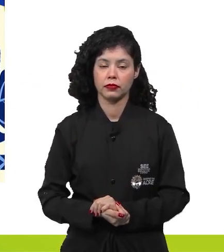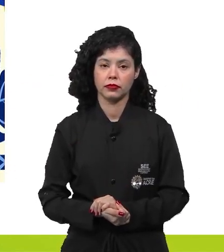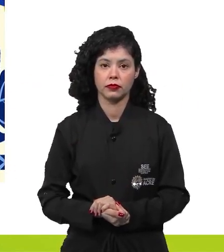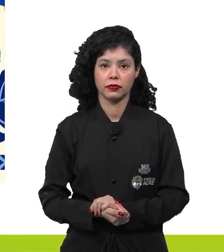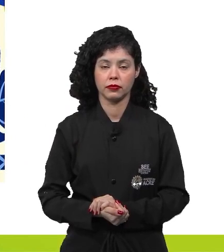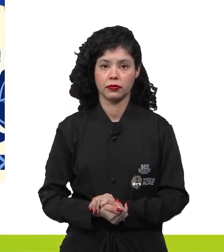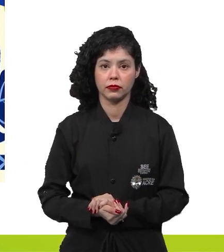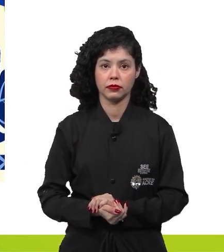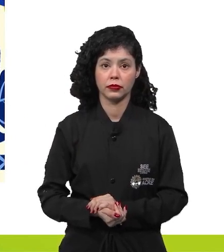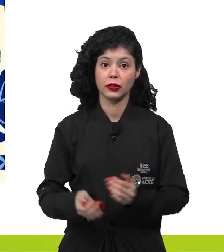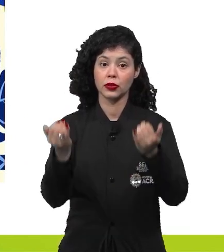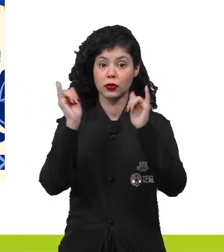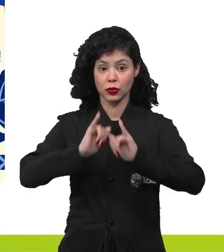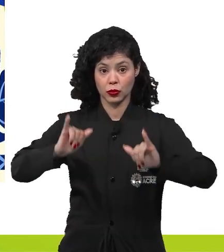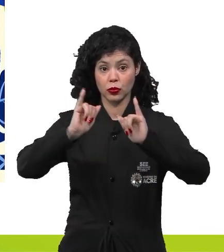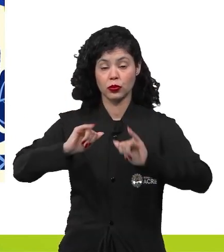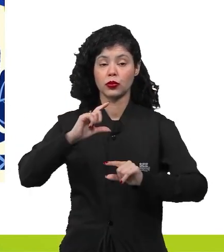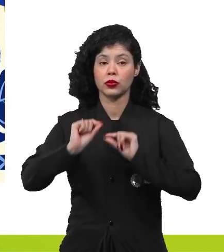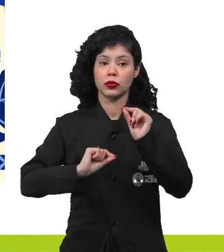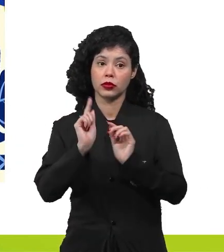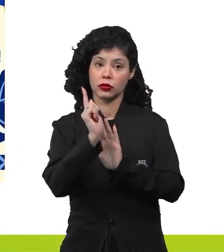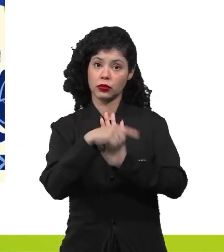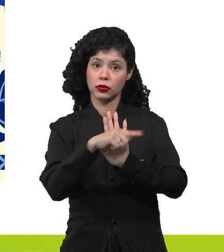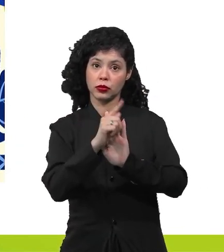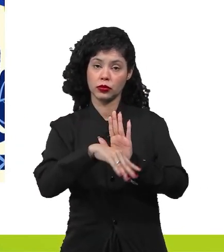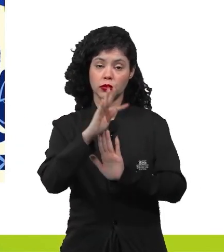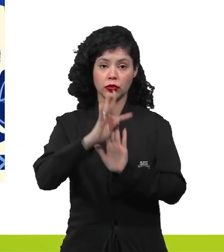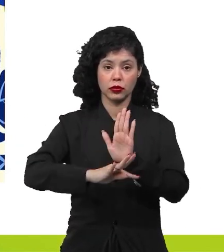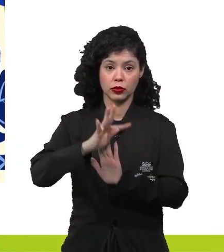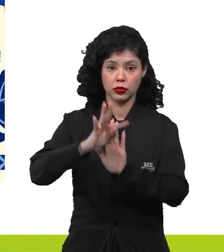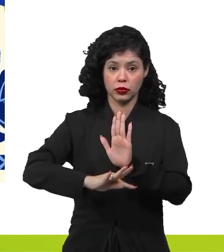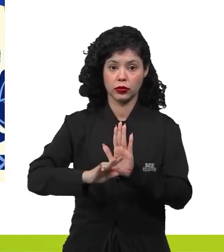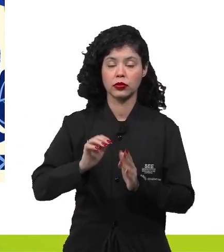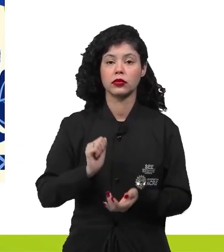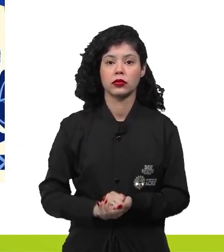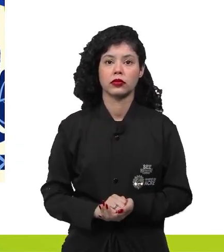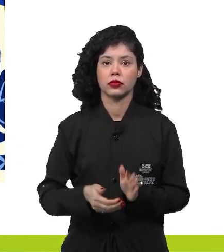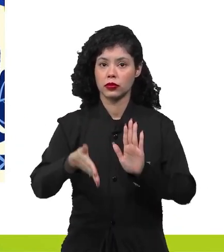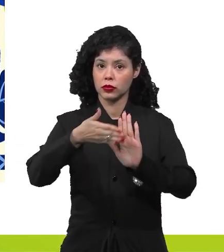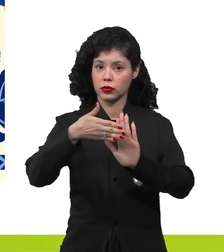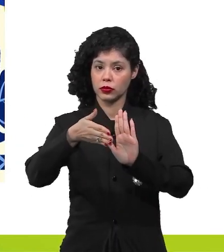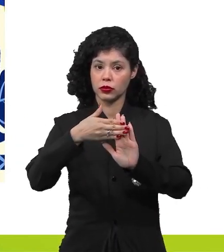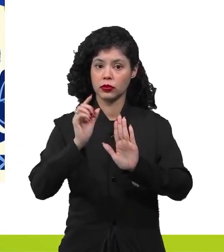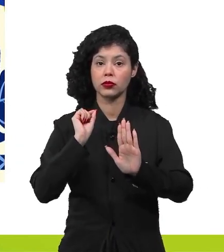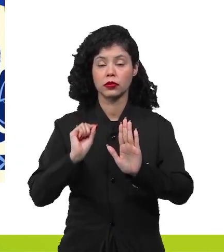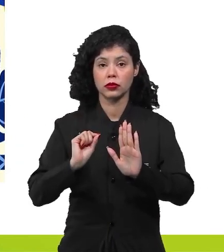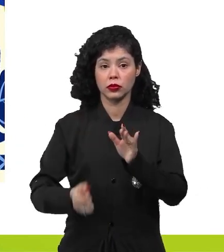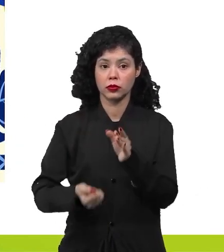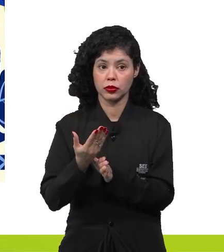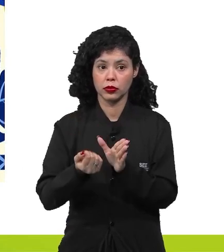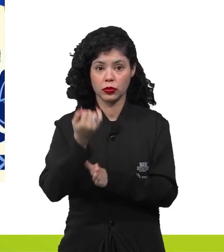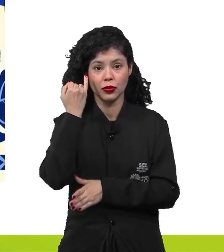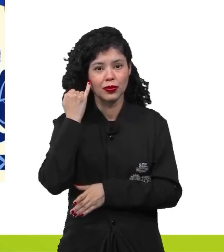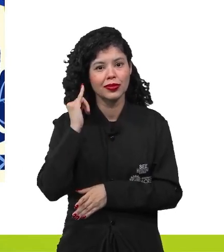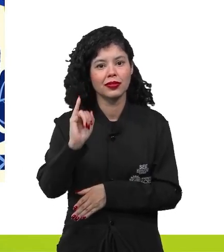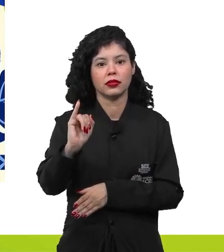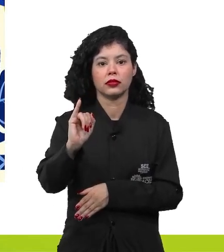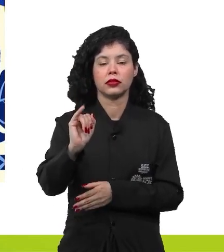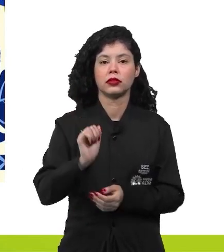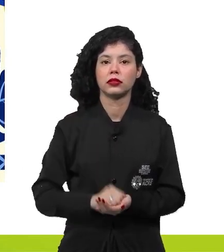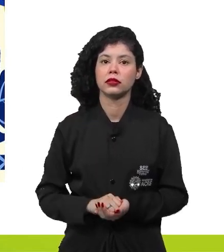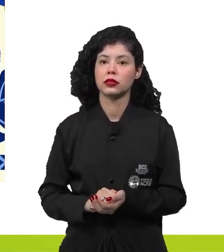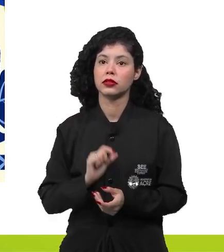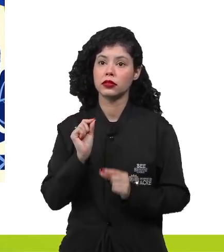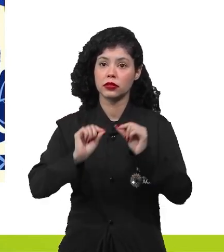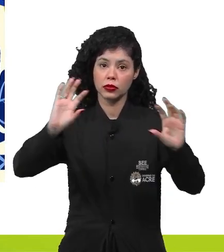Advertisement, no caso o anúncio, é um gênero textual que promove um produto ou uma ideia,